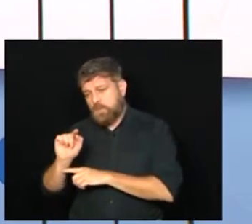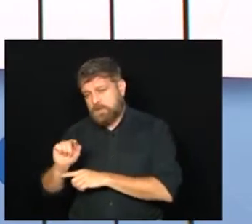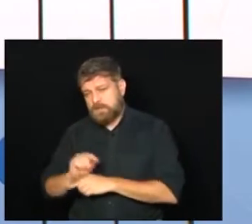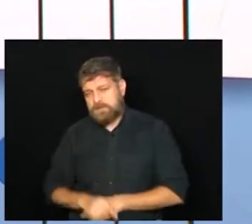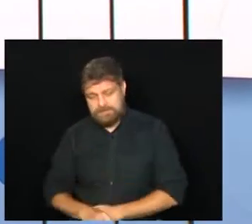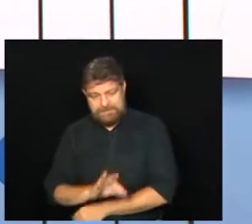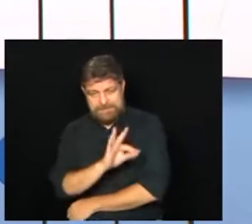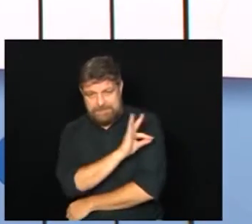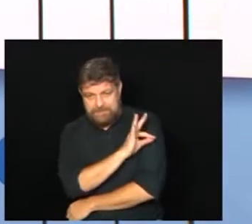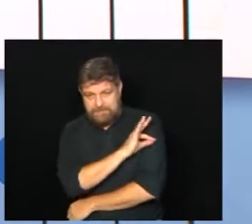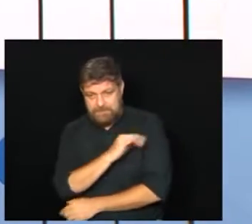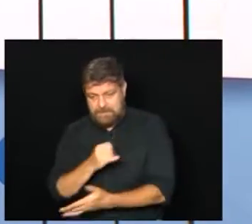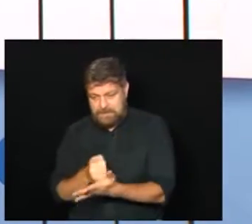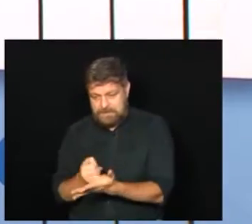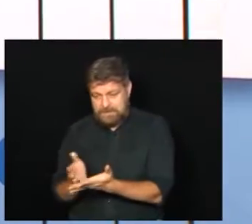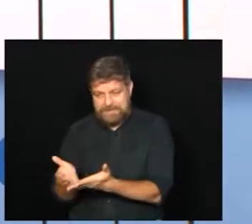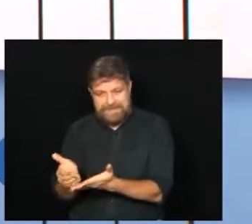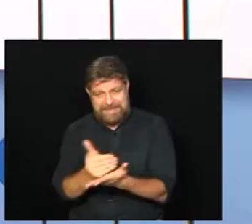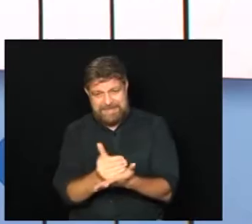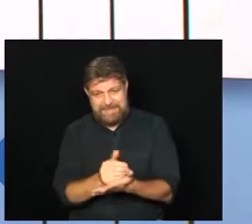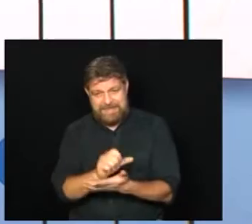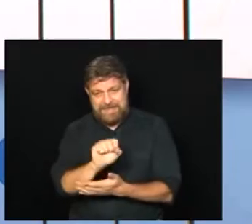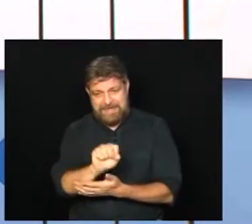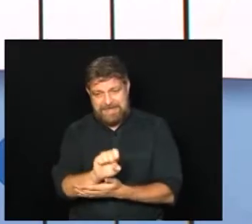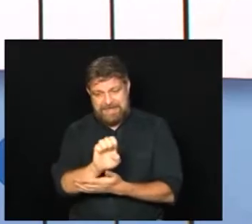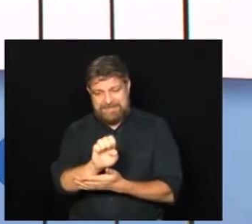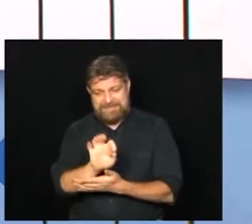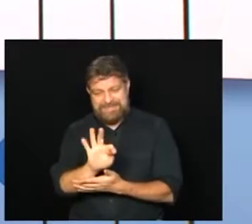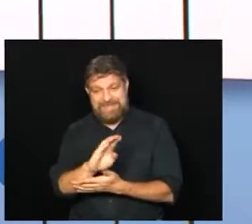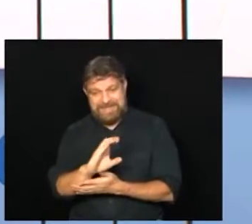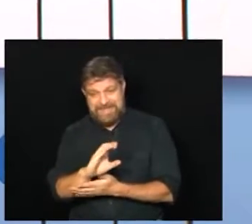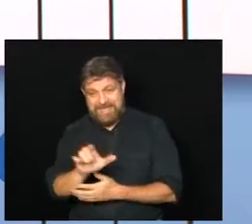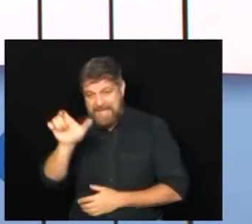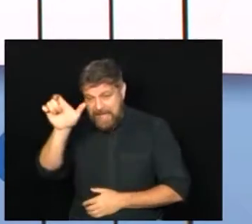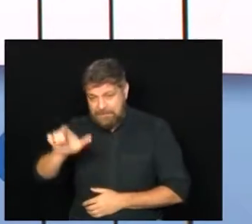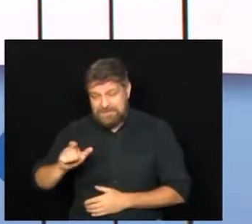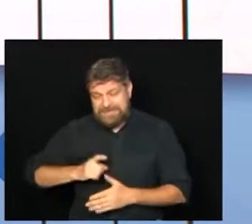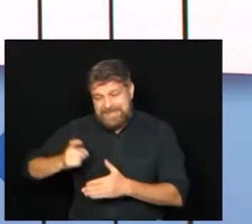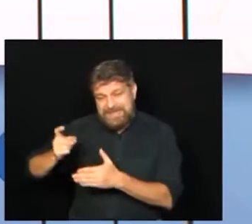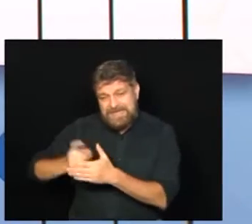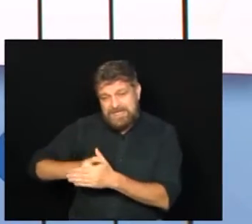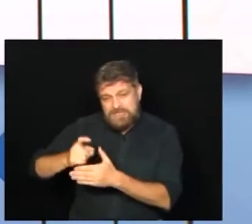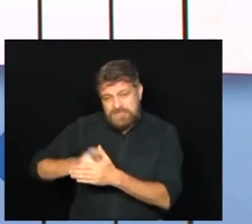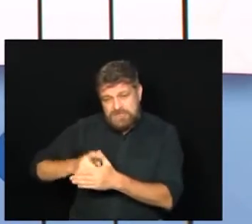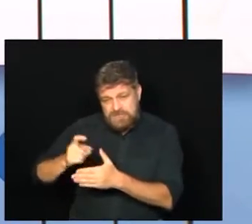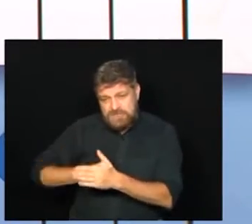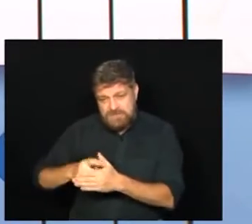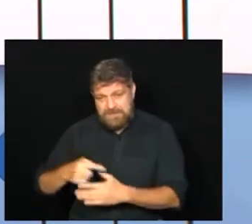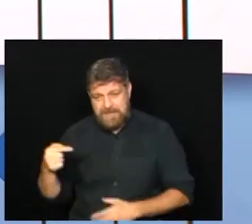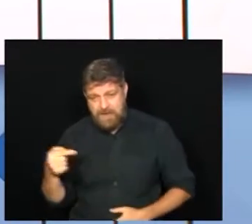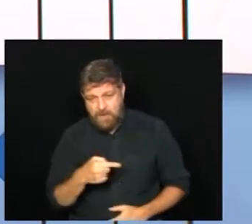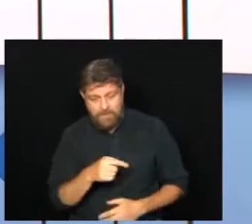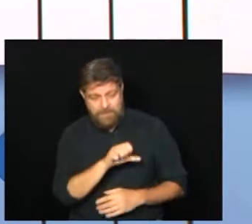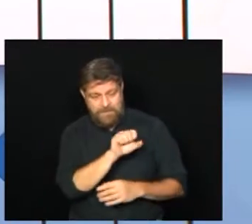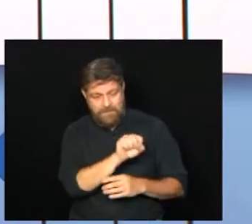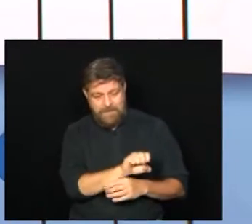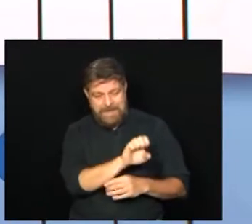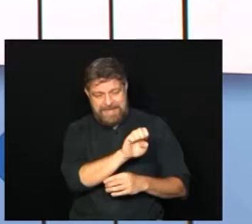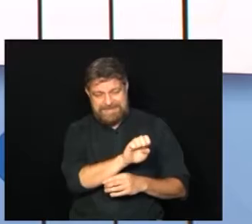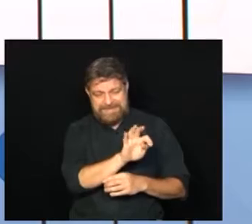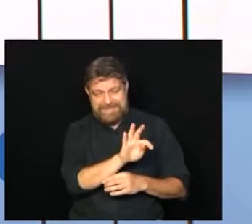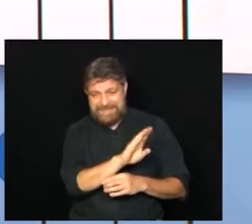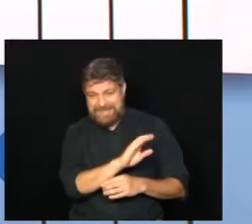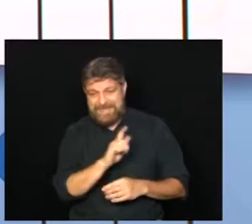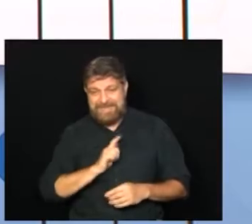Refis da CETEC, que é o programa de refinanciamento para quem estiver em dívida com a autarquia, principalmente em relação